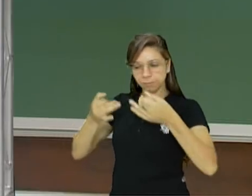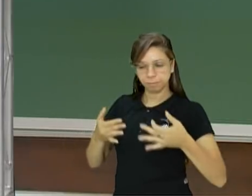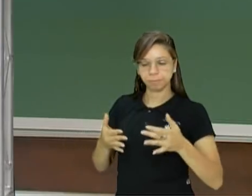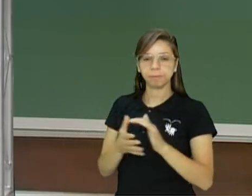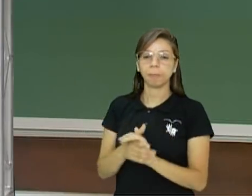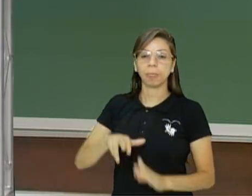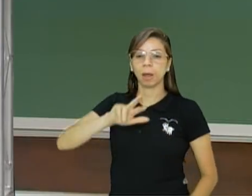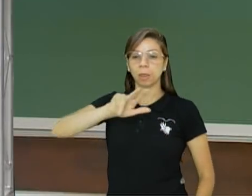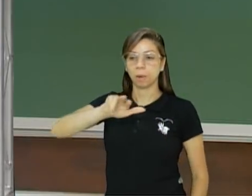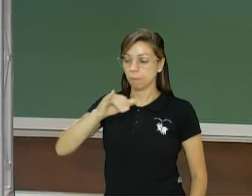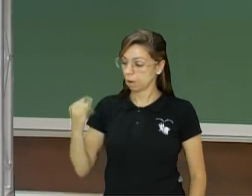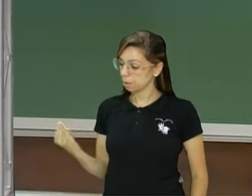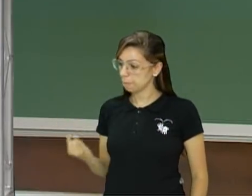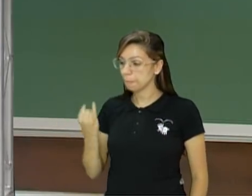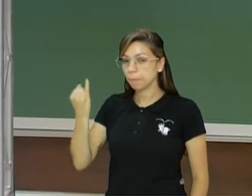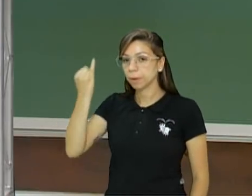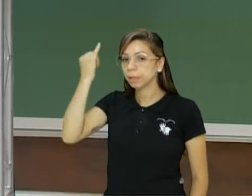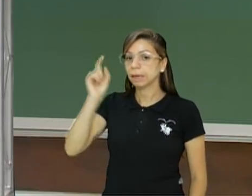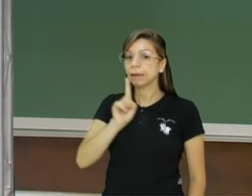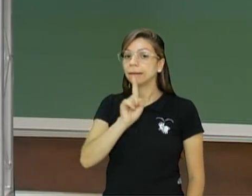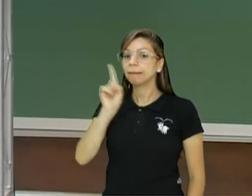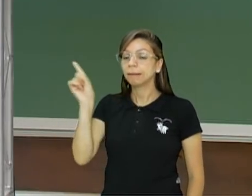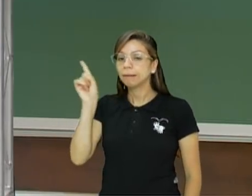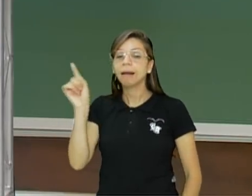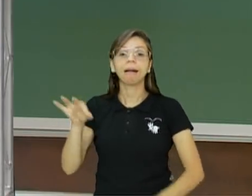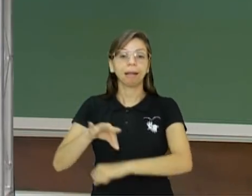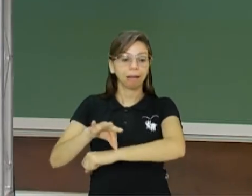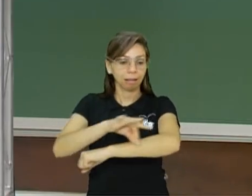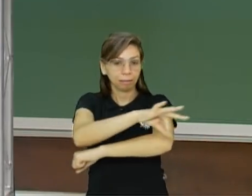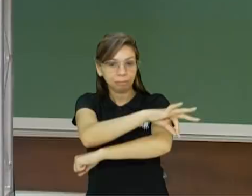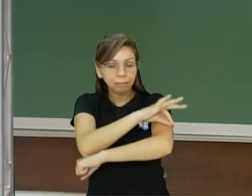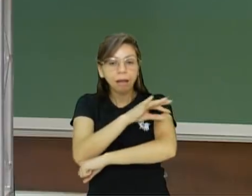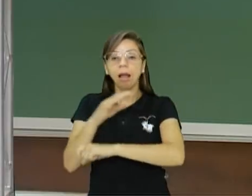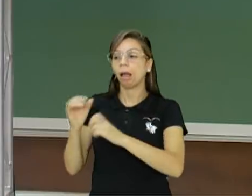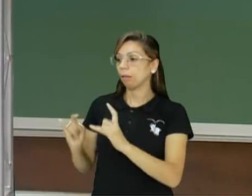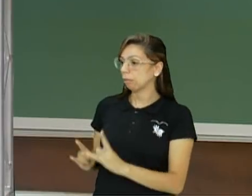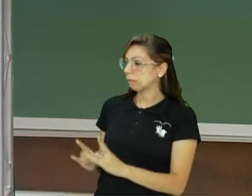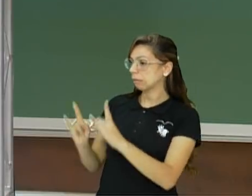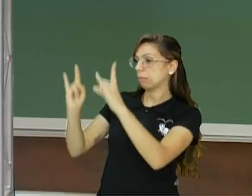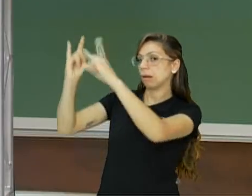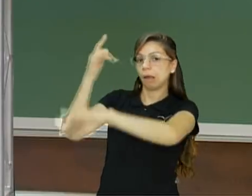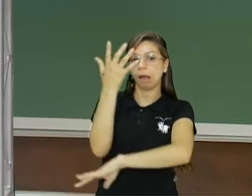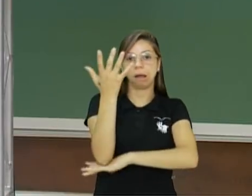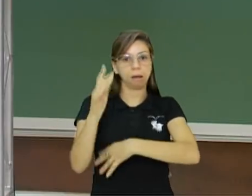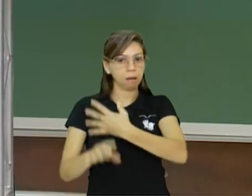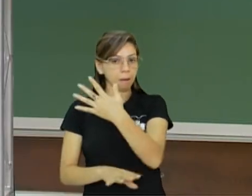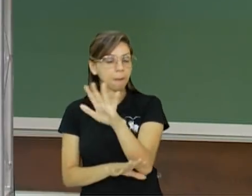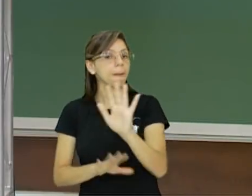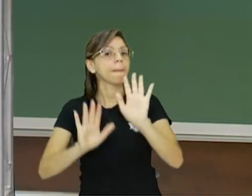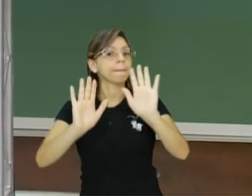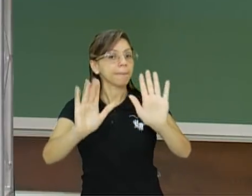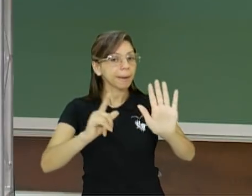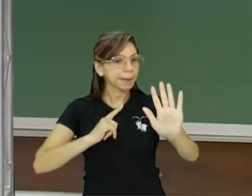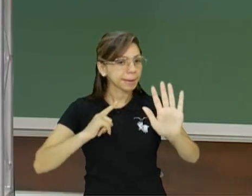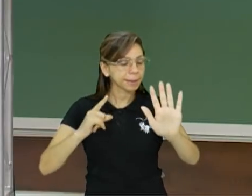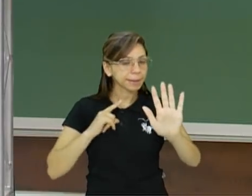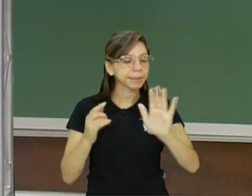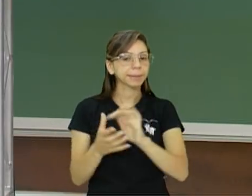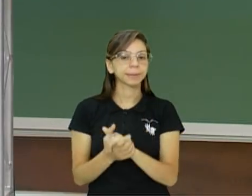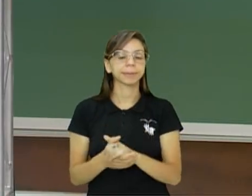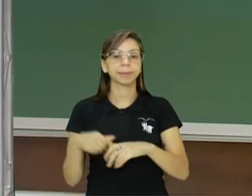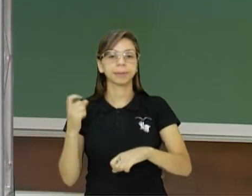só importante lá na arquitetura, nos prédios, nos bosques. Olha só, os